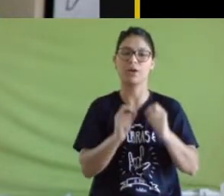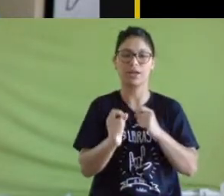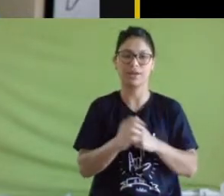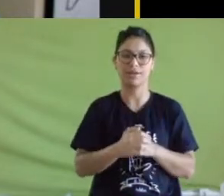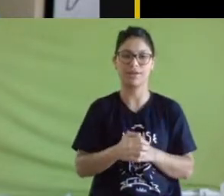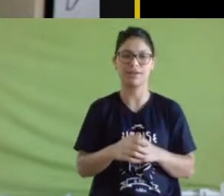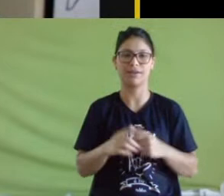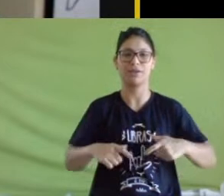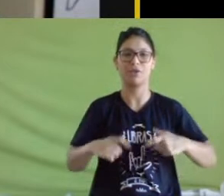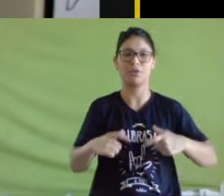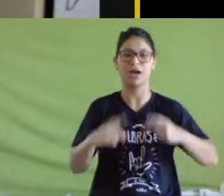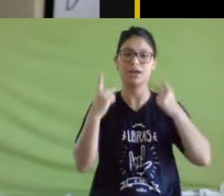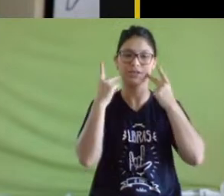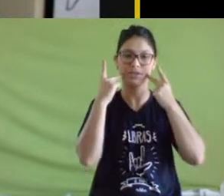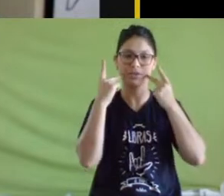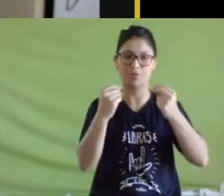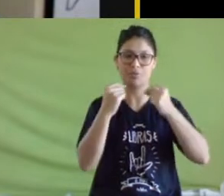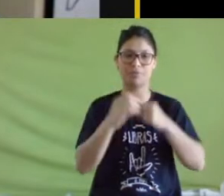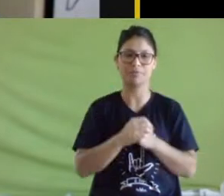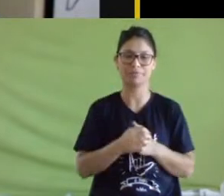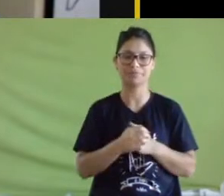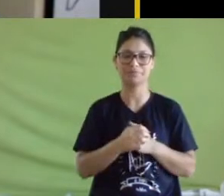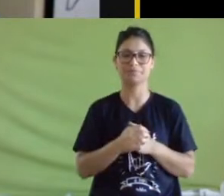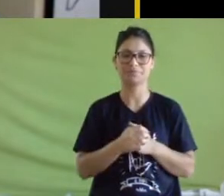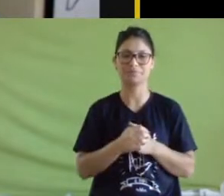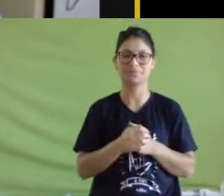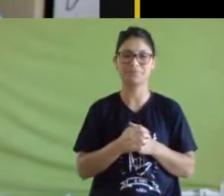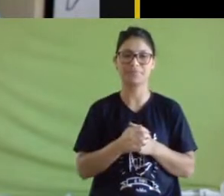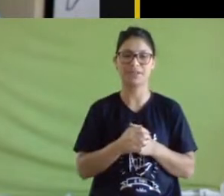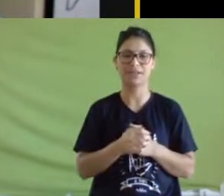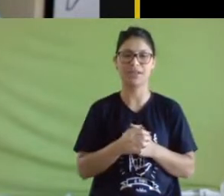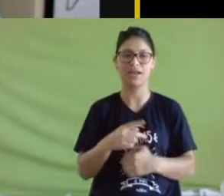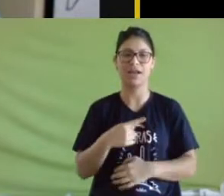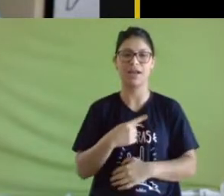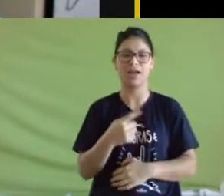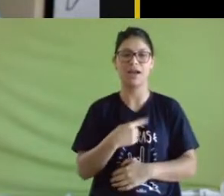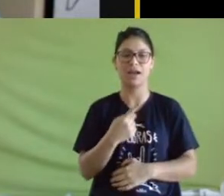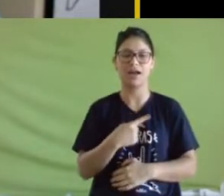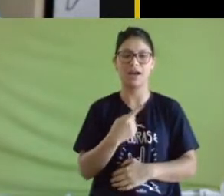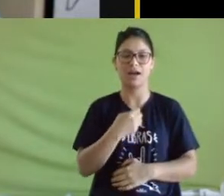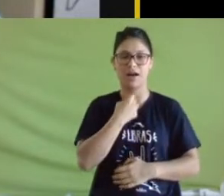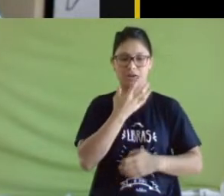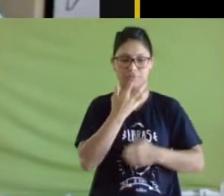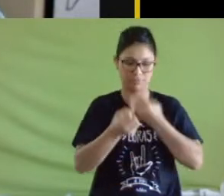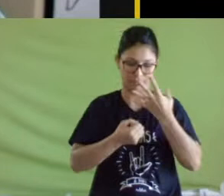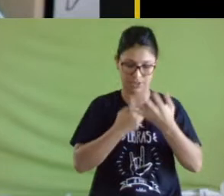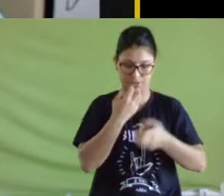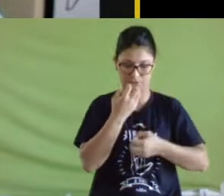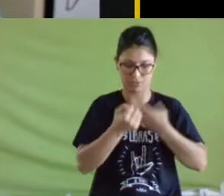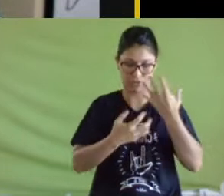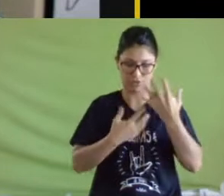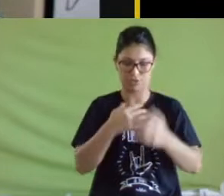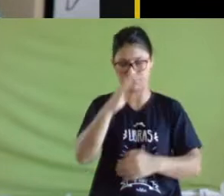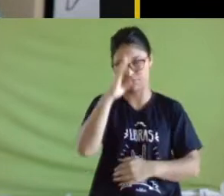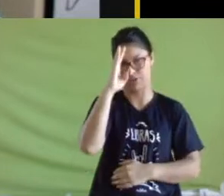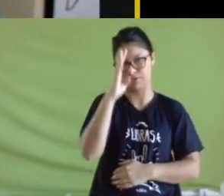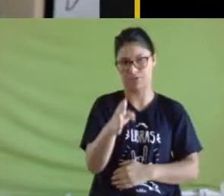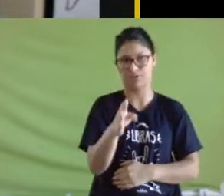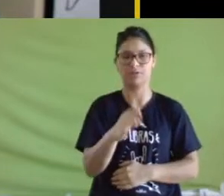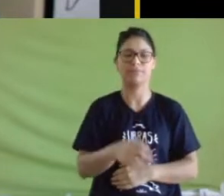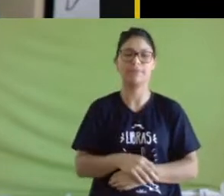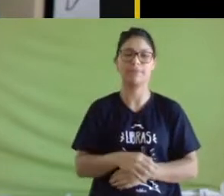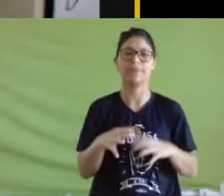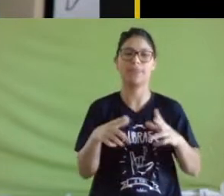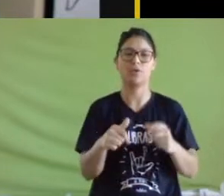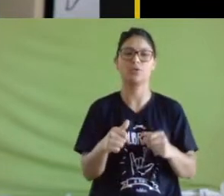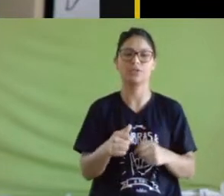lugares comuns, eles seriam argumentos primordiais, quer dizer, argumentos que conteriam todas as